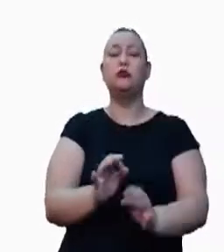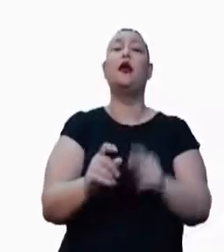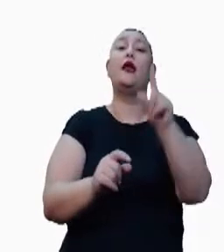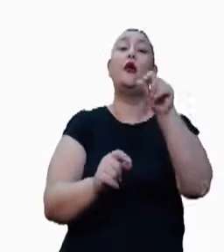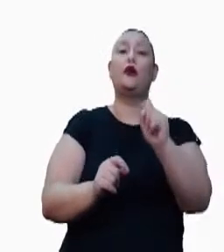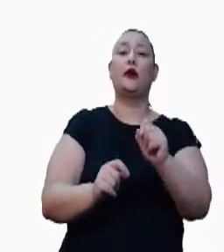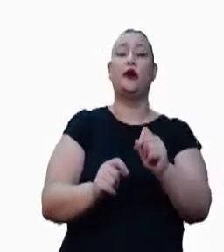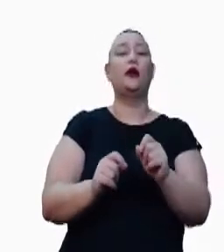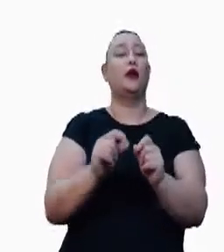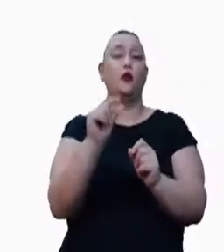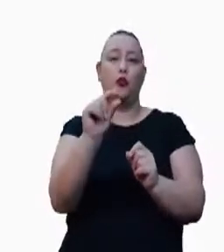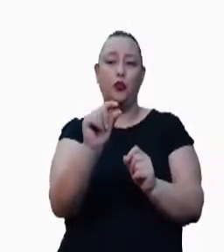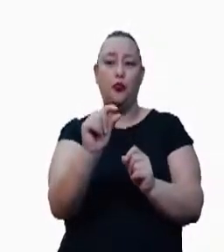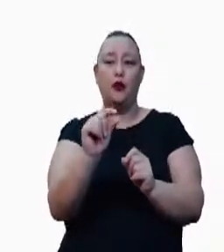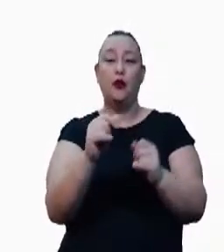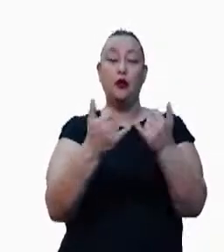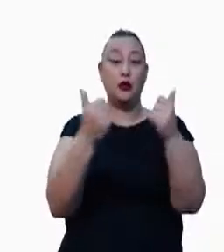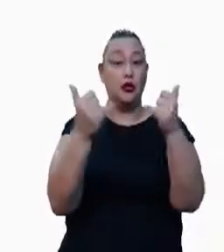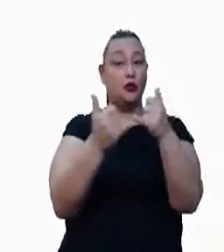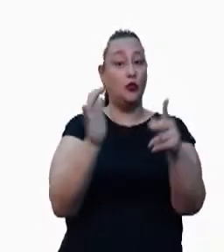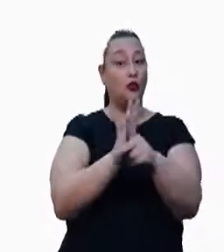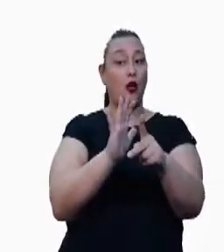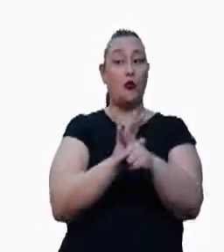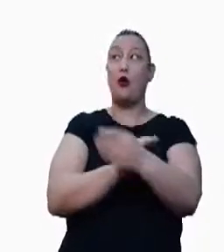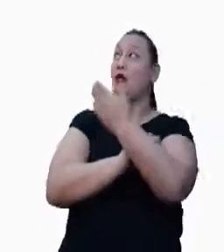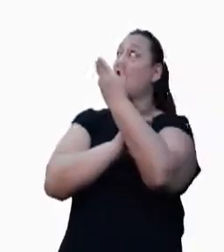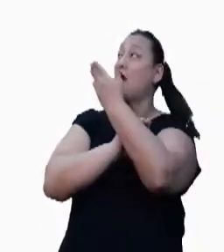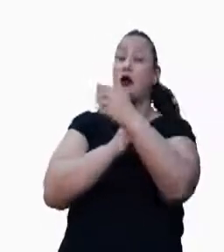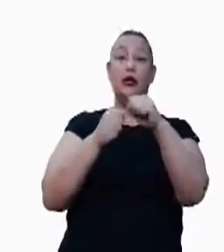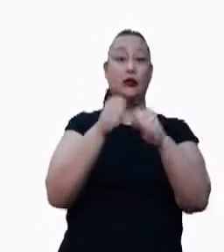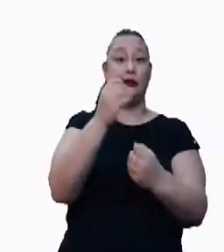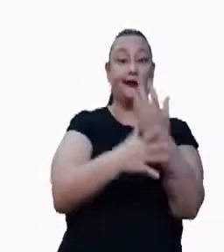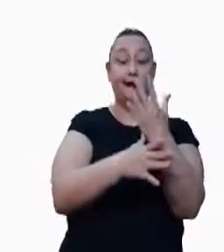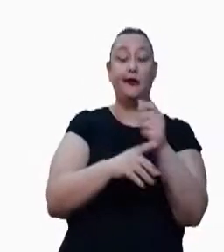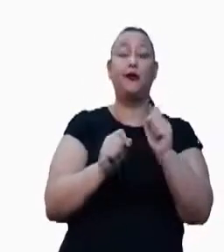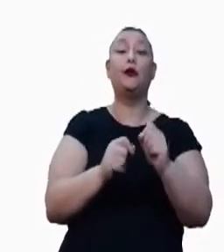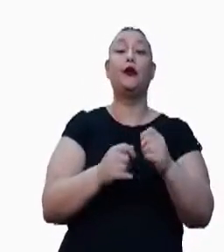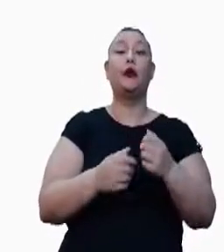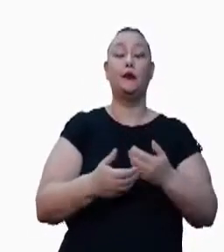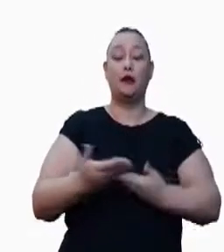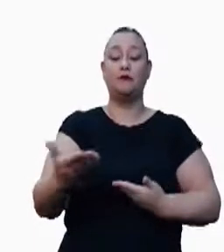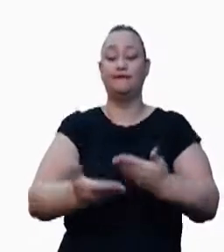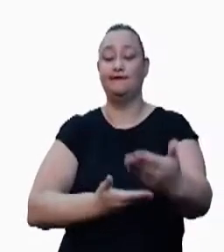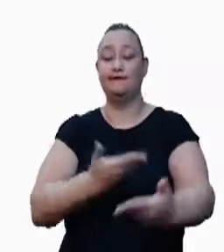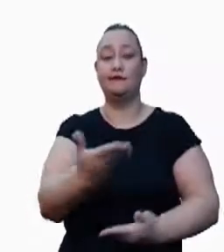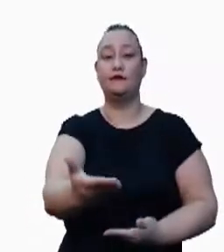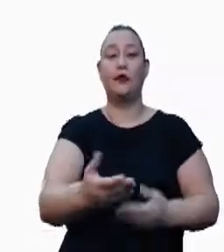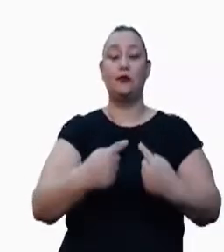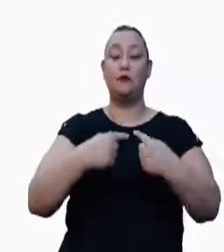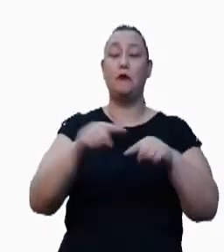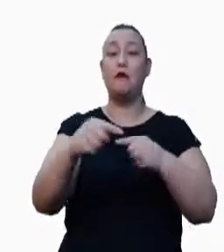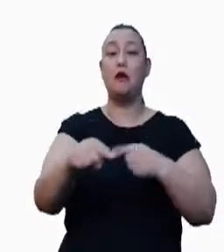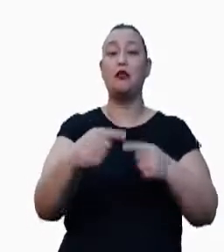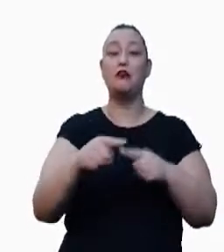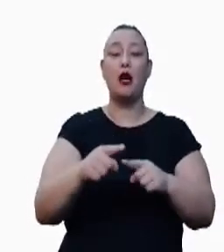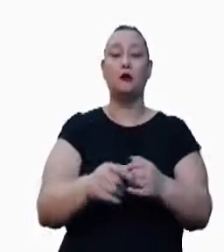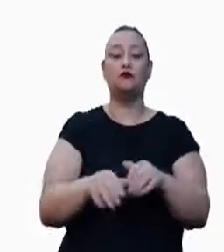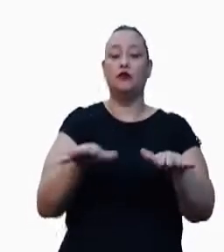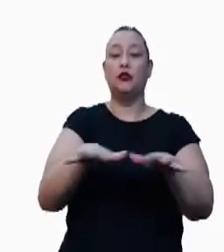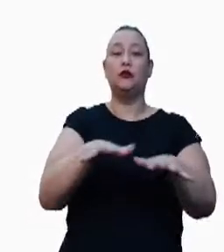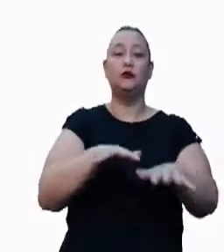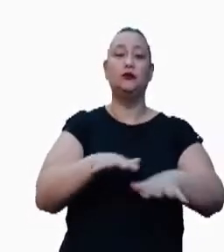uma partícula que os neurônios produzem para conduzir estímulo de uma célula para outra,